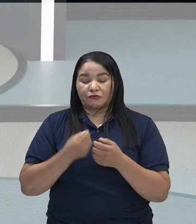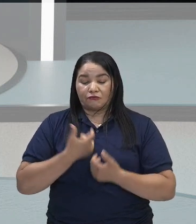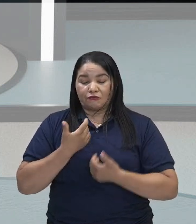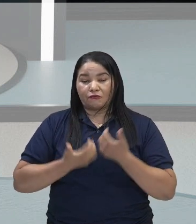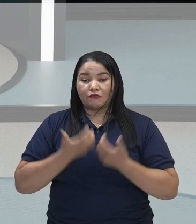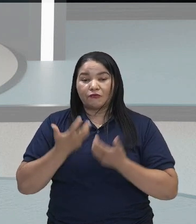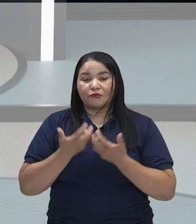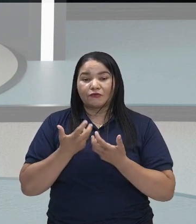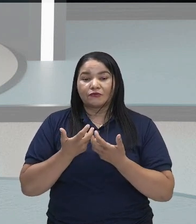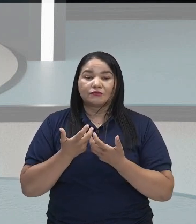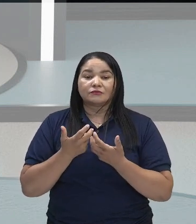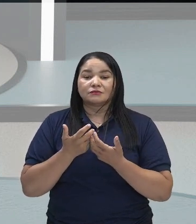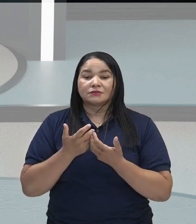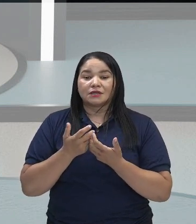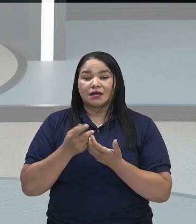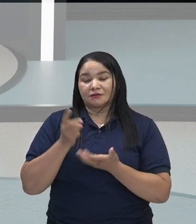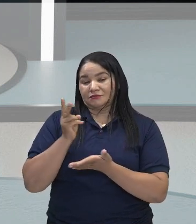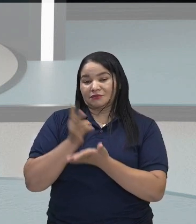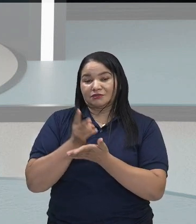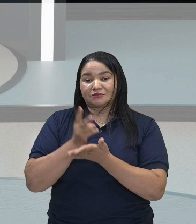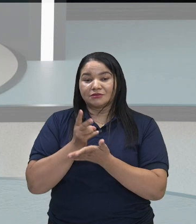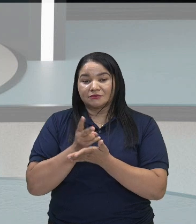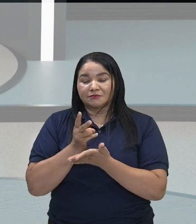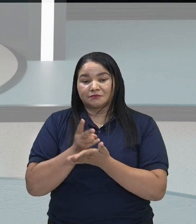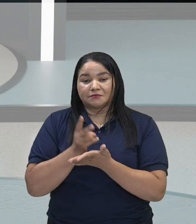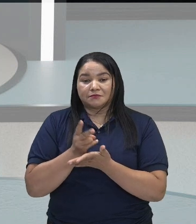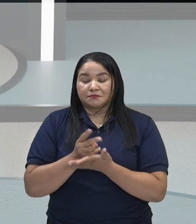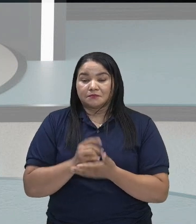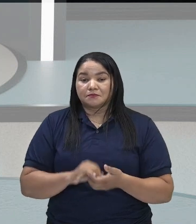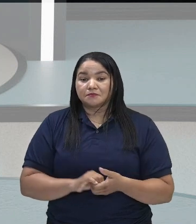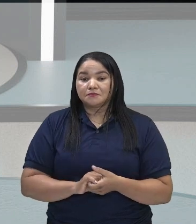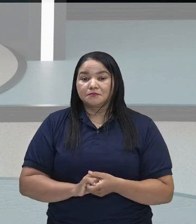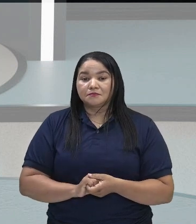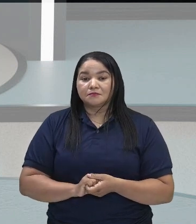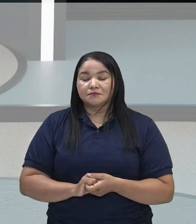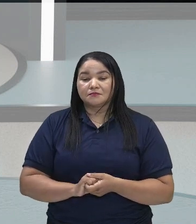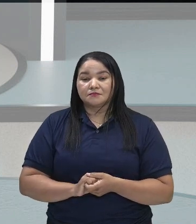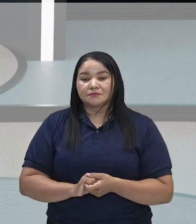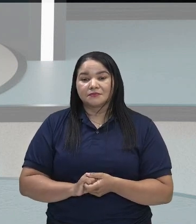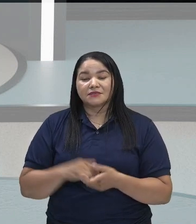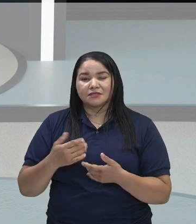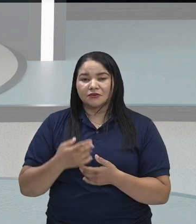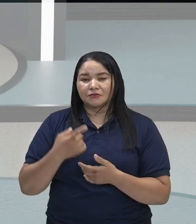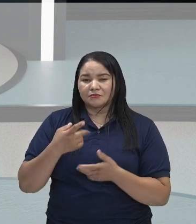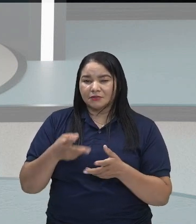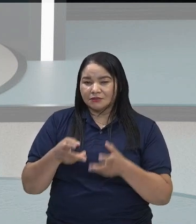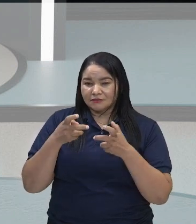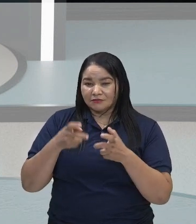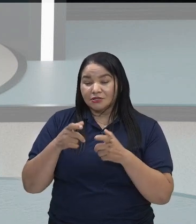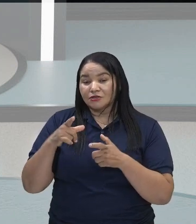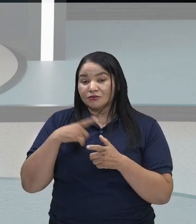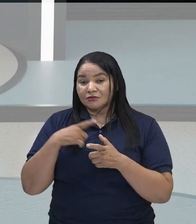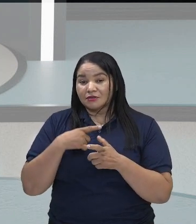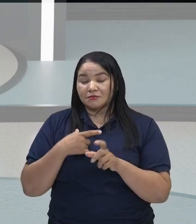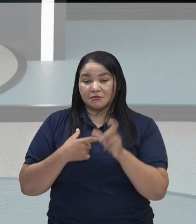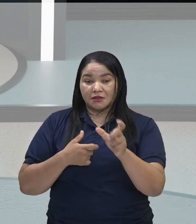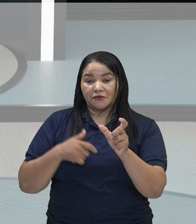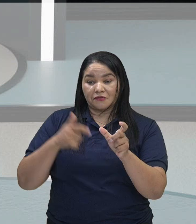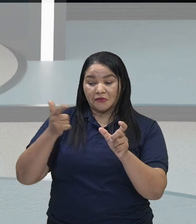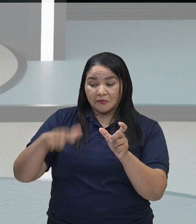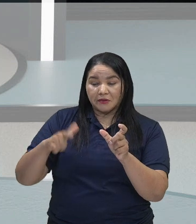seja infinito, enquanto dure. Perceberam que lá tem um pleonasmo? Então, chorar meu choro,